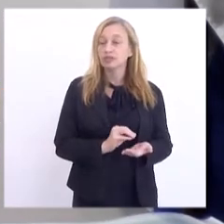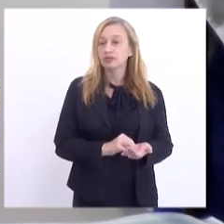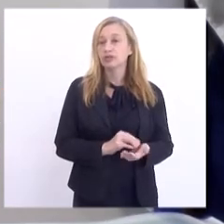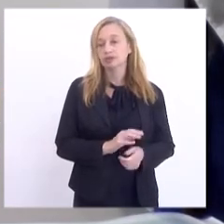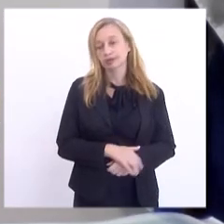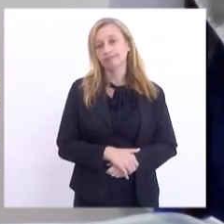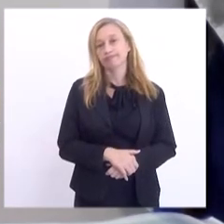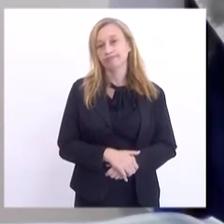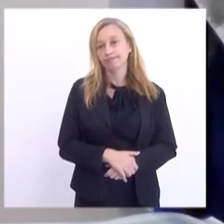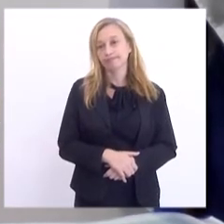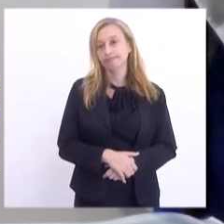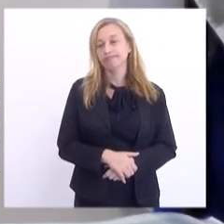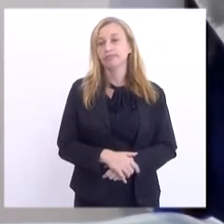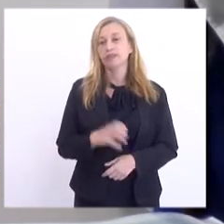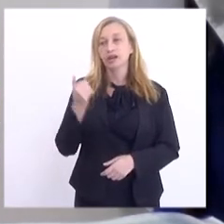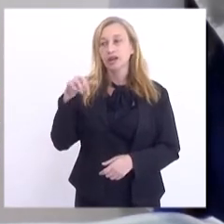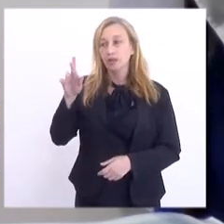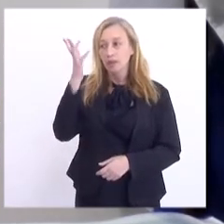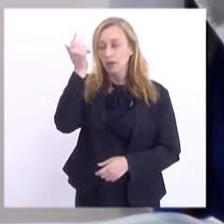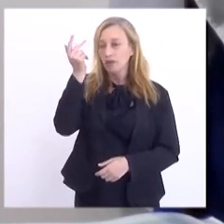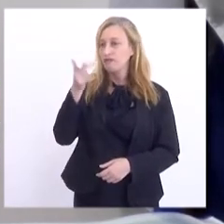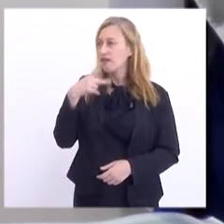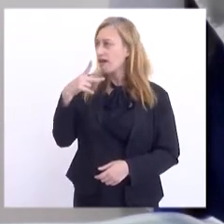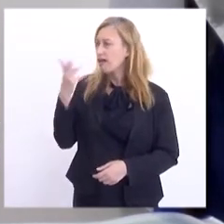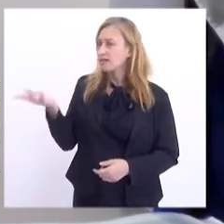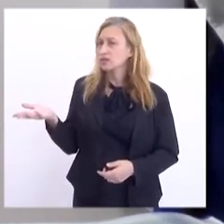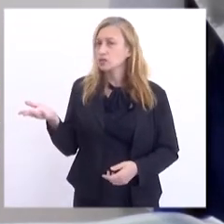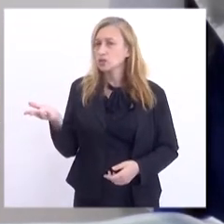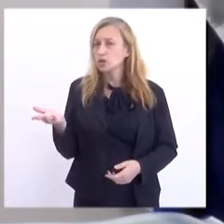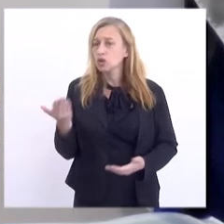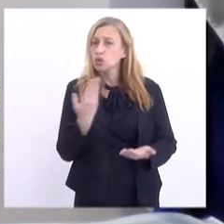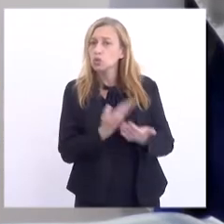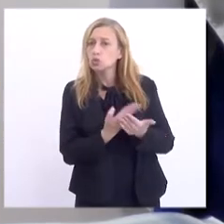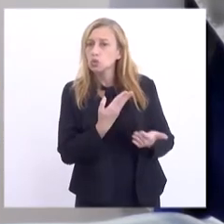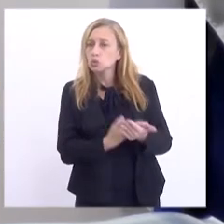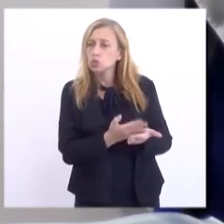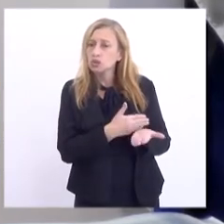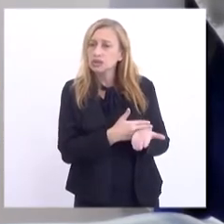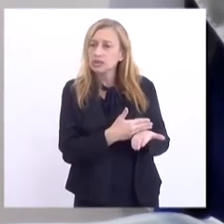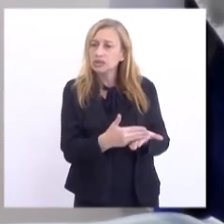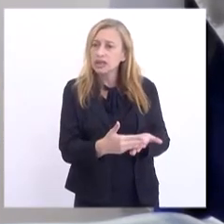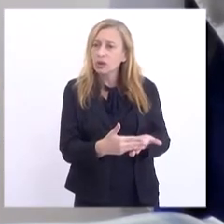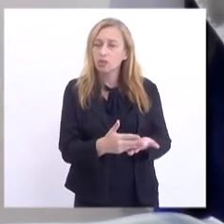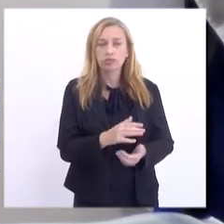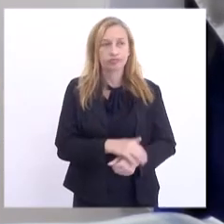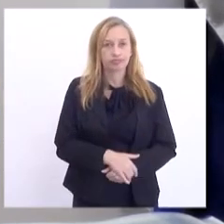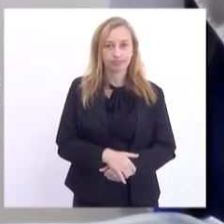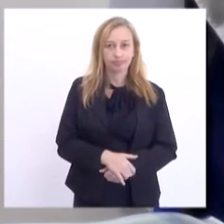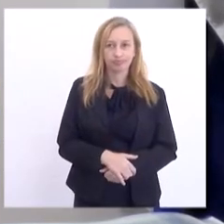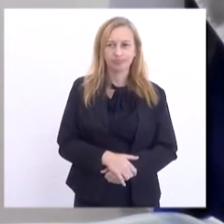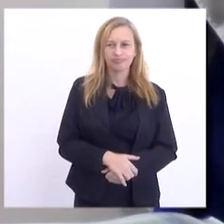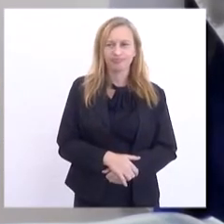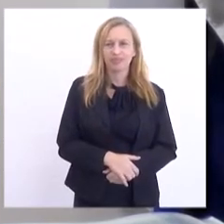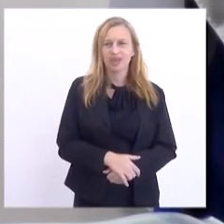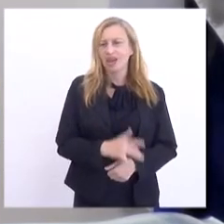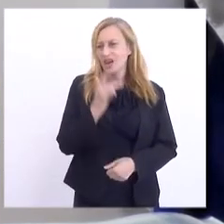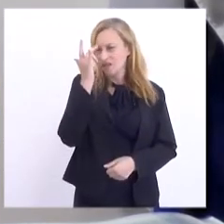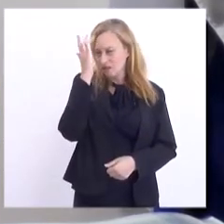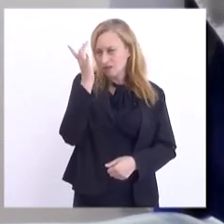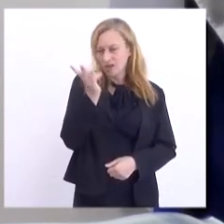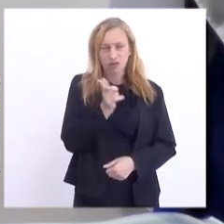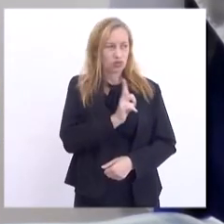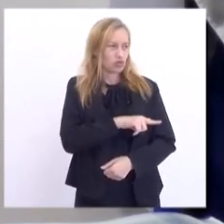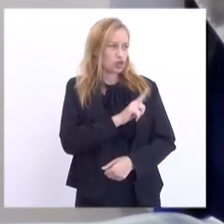aí o ele é o mar coloca a questão dos estudos preliminares e é muito fácil